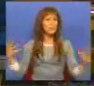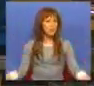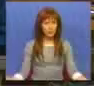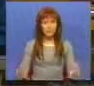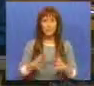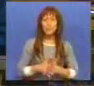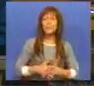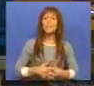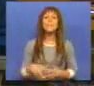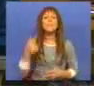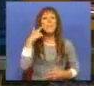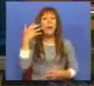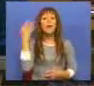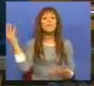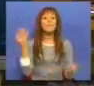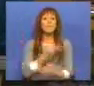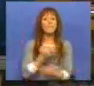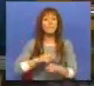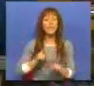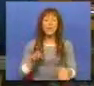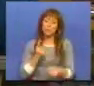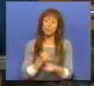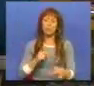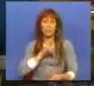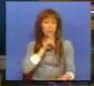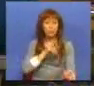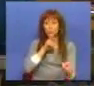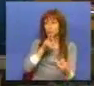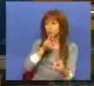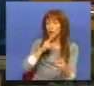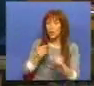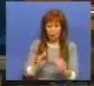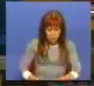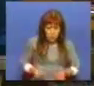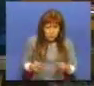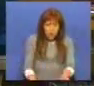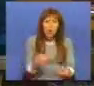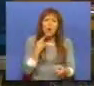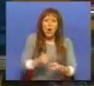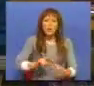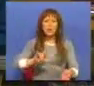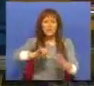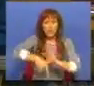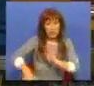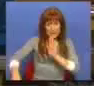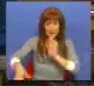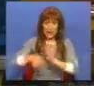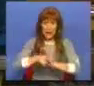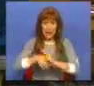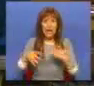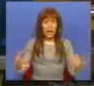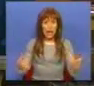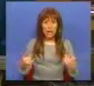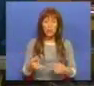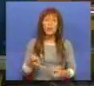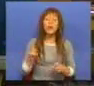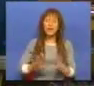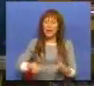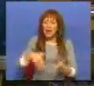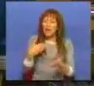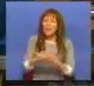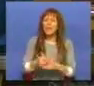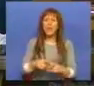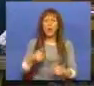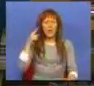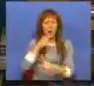deputados, verificamos pelas reações à reapresentação do nosso projeto de lei que caíram